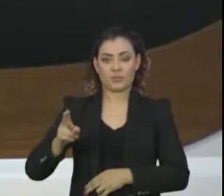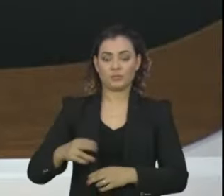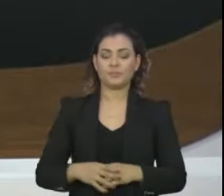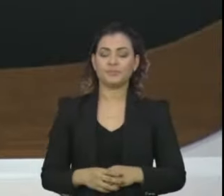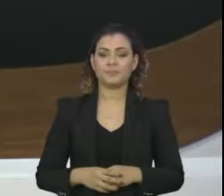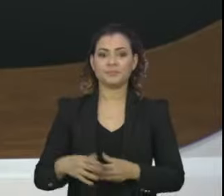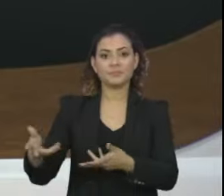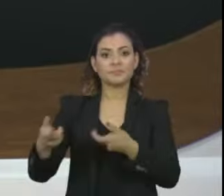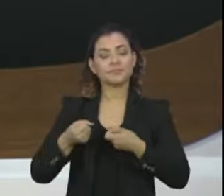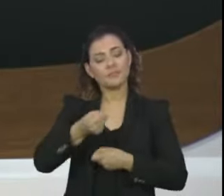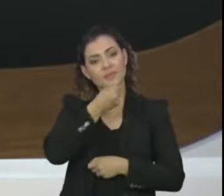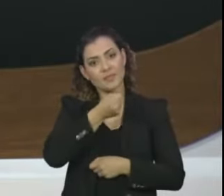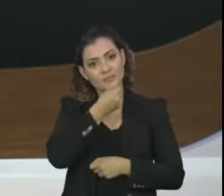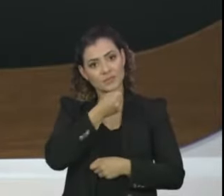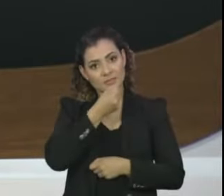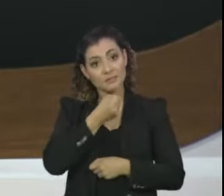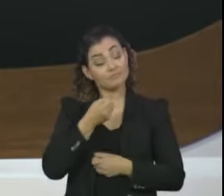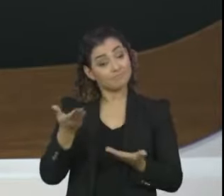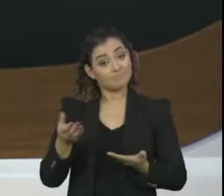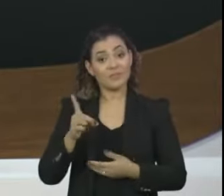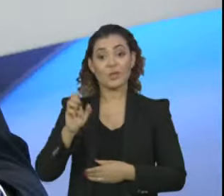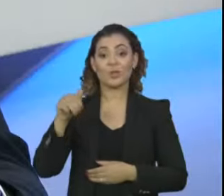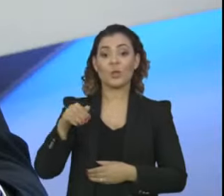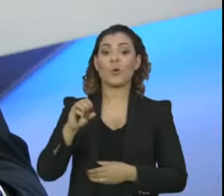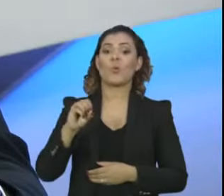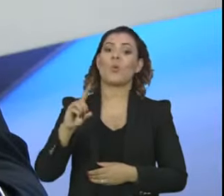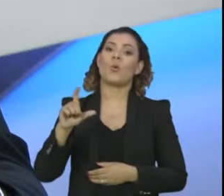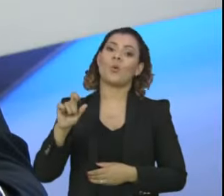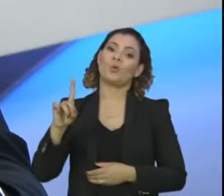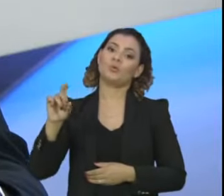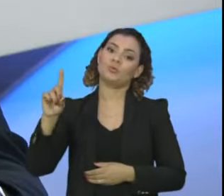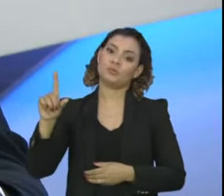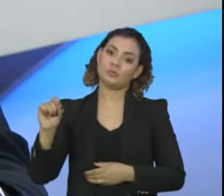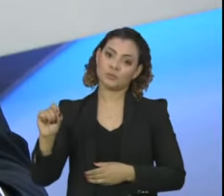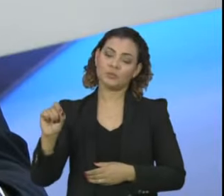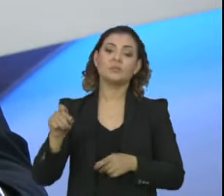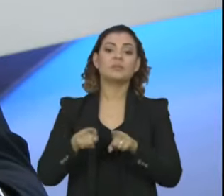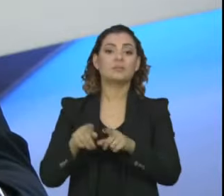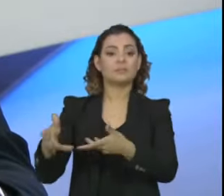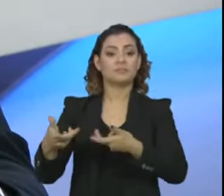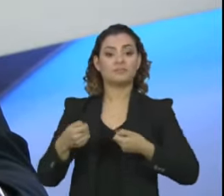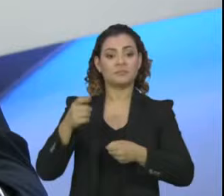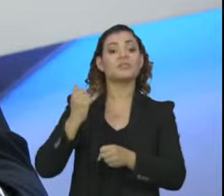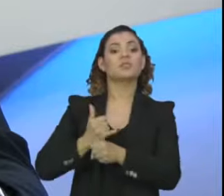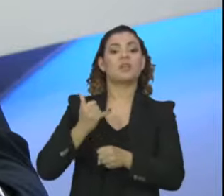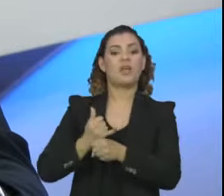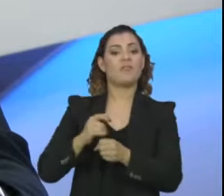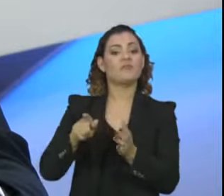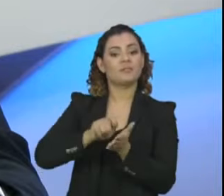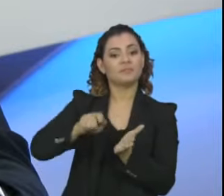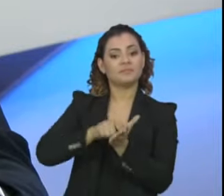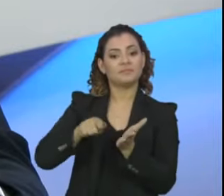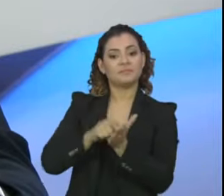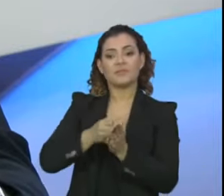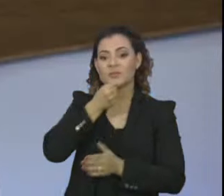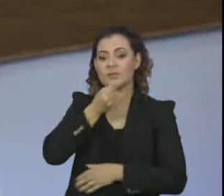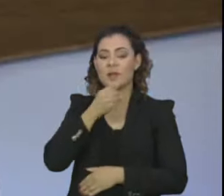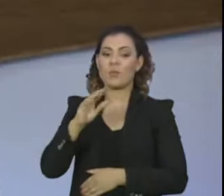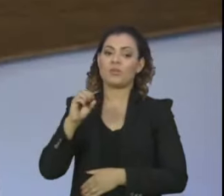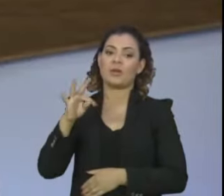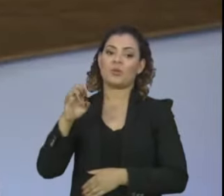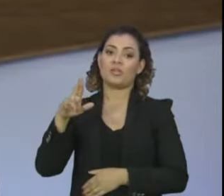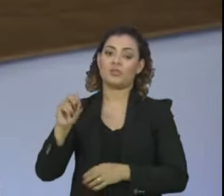para entrevistar dom de luz era nós convidamos Diego Amorim chefe de redação do site do antagonista em